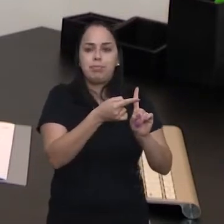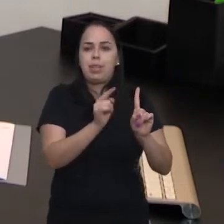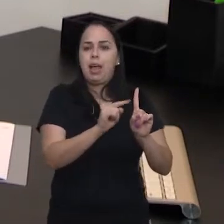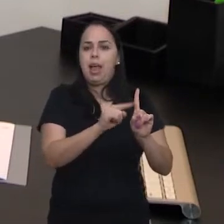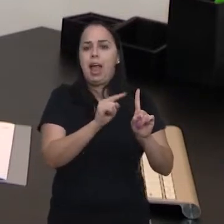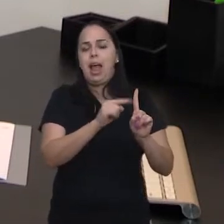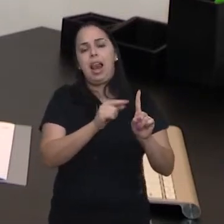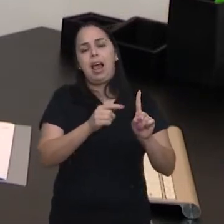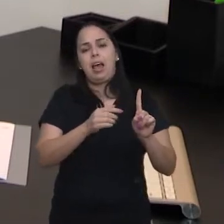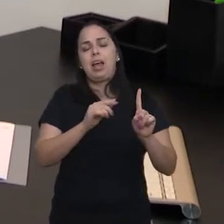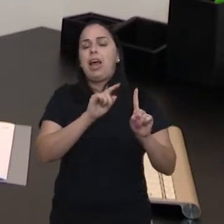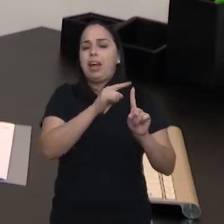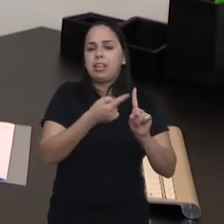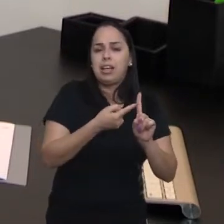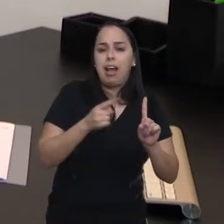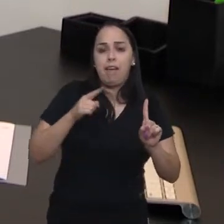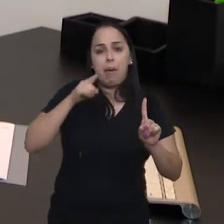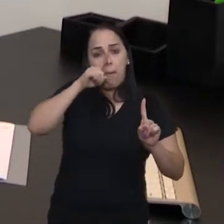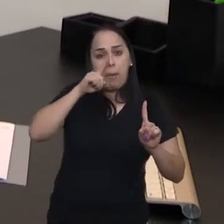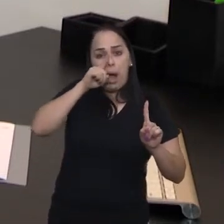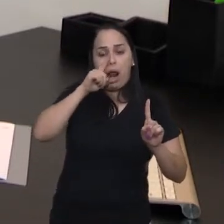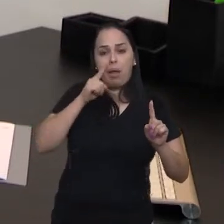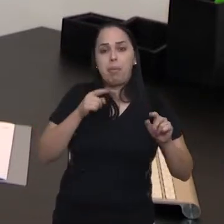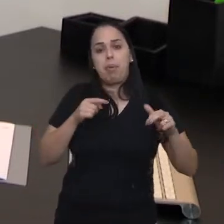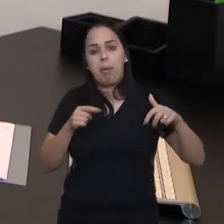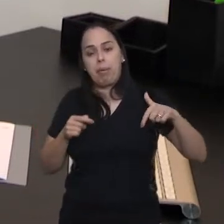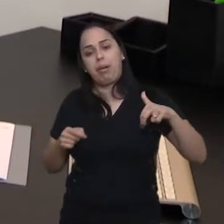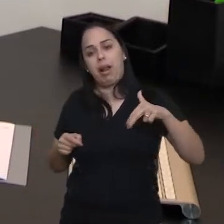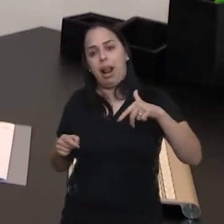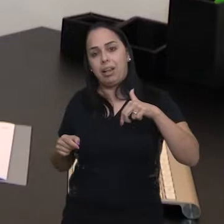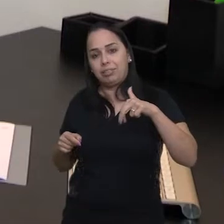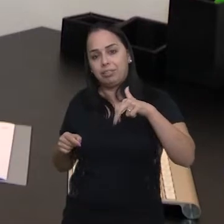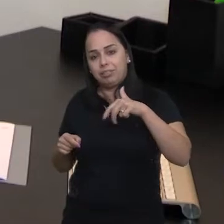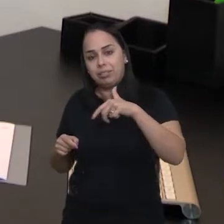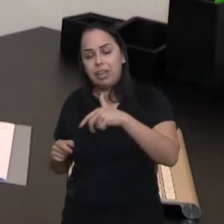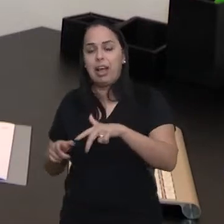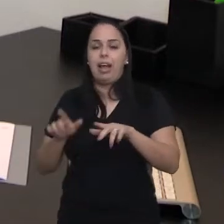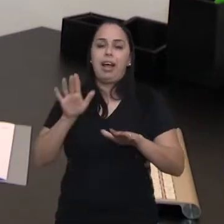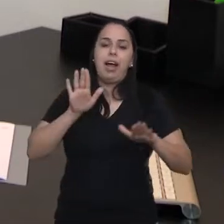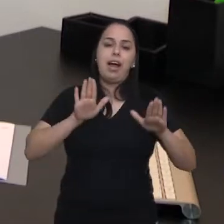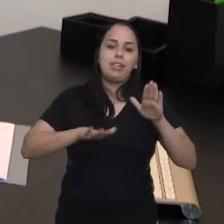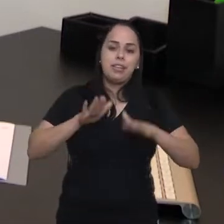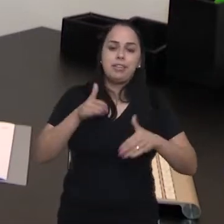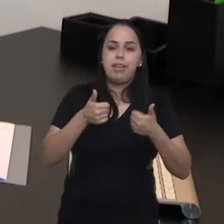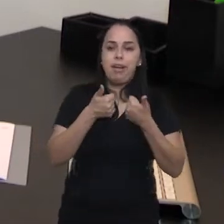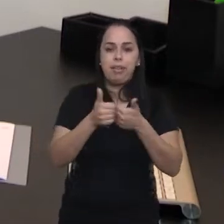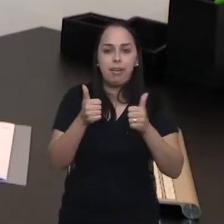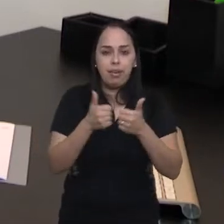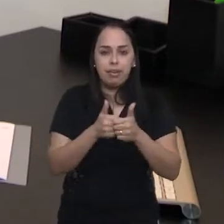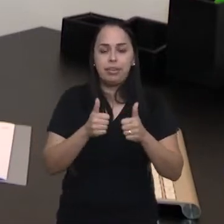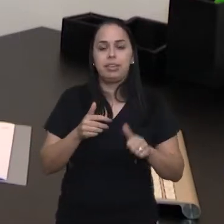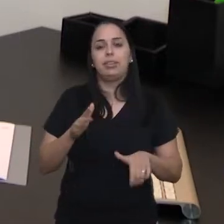vive uma gravidez, às vezes, de risco para se deslocar da sua residência, transporte público, né? Tem todo